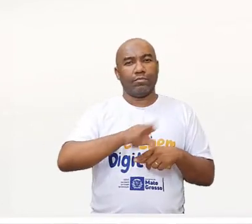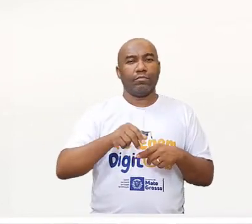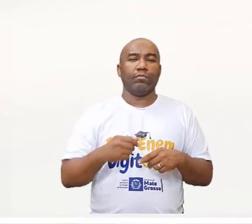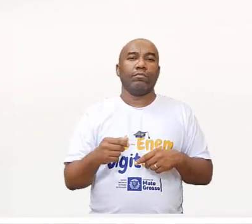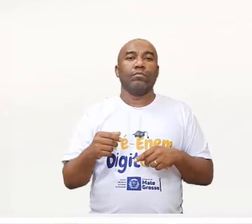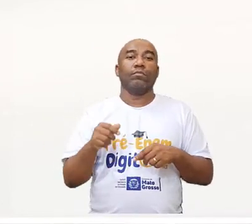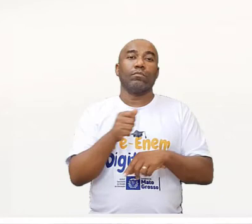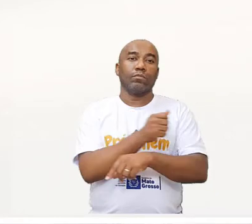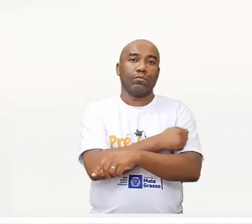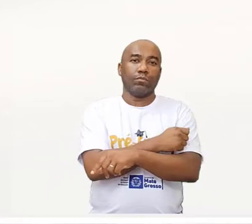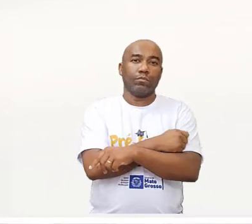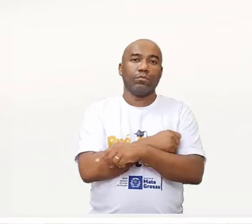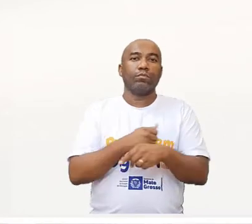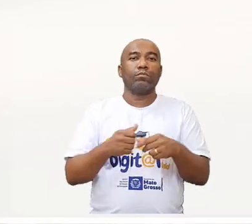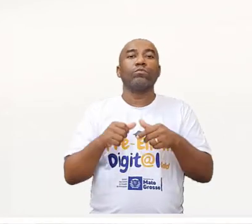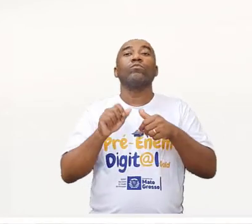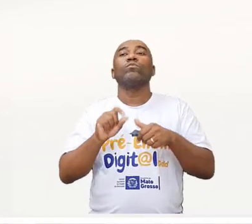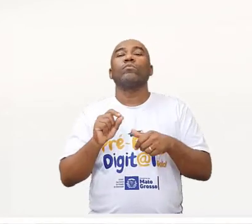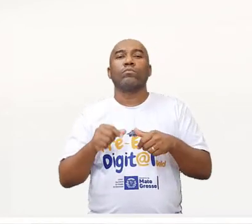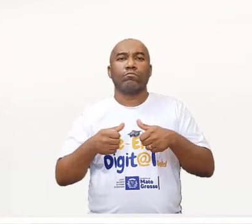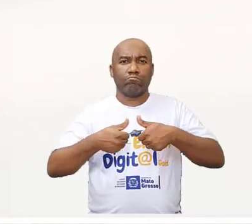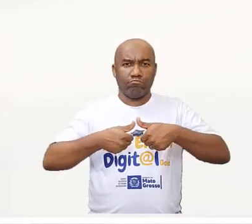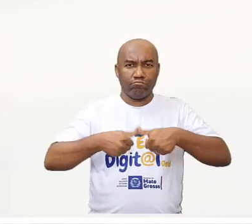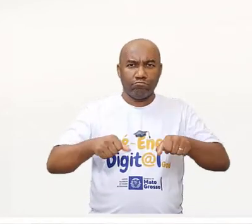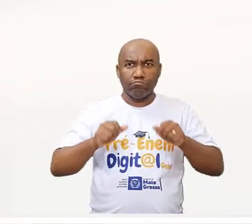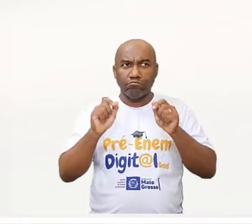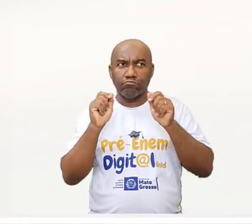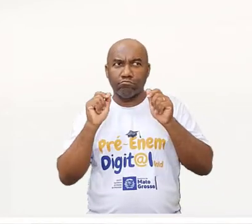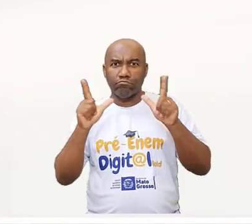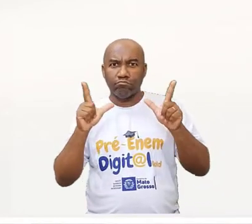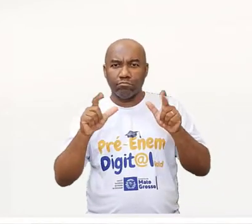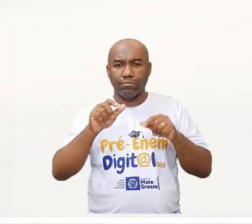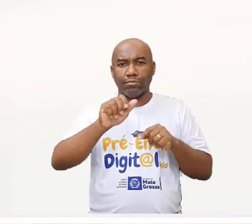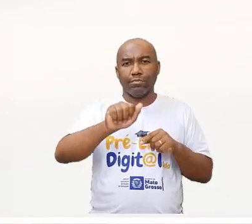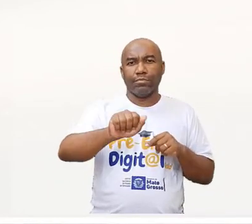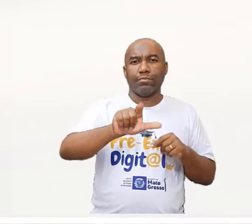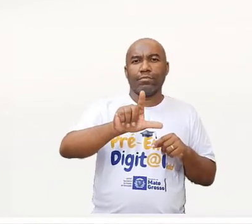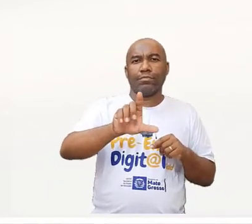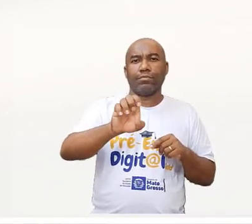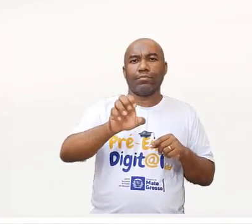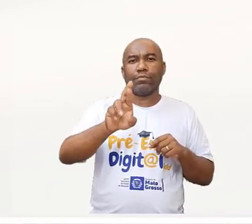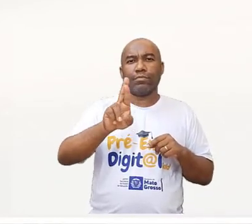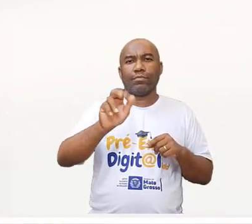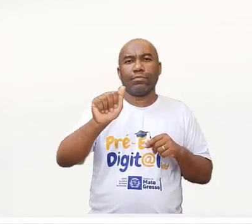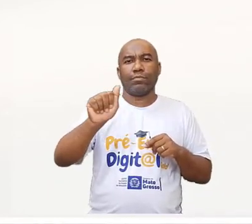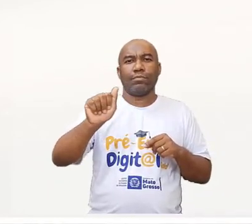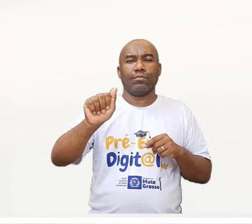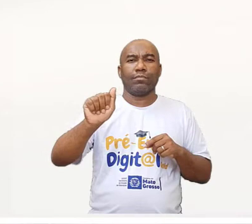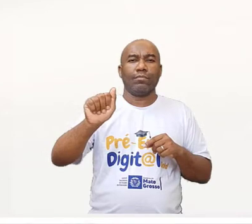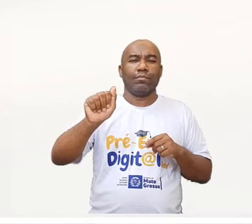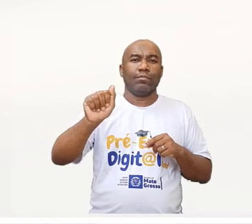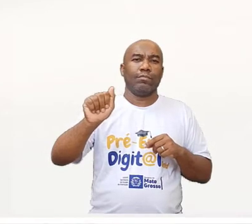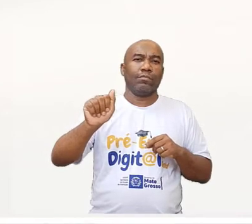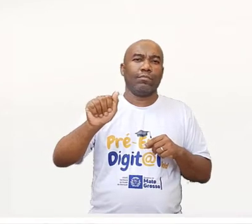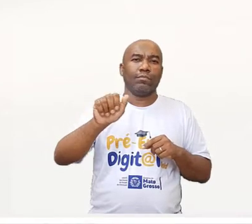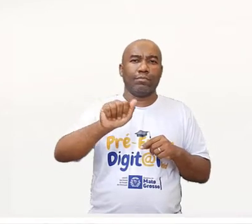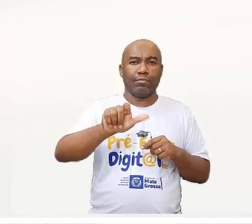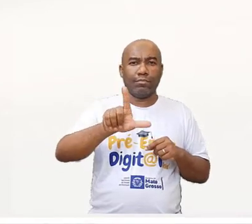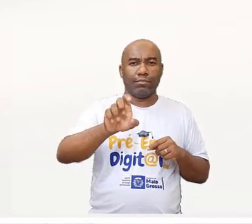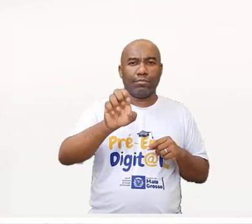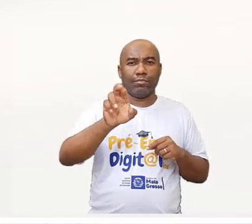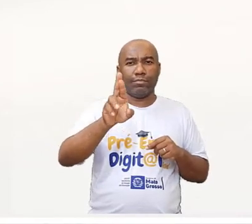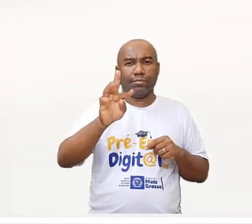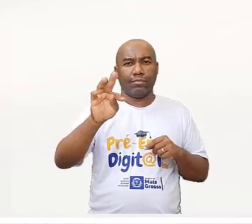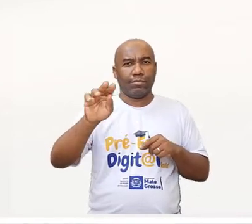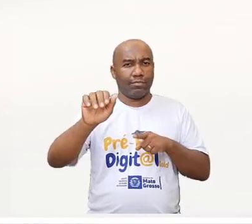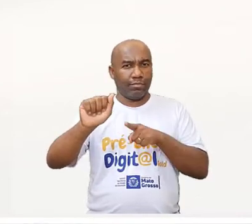alerta. Não dá para dizer os alunos ficaram alertas. Fica também no